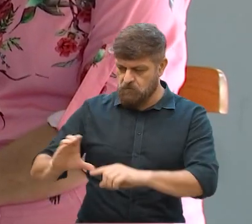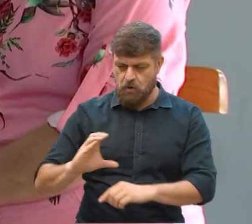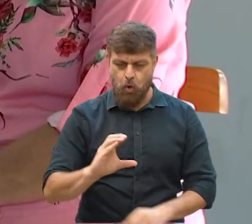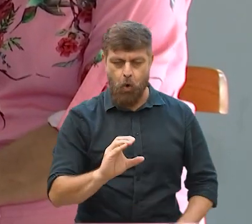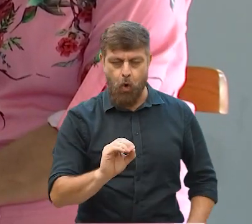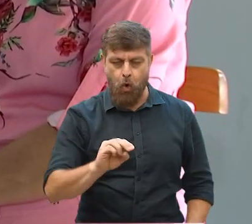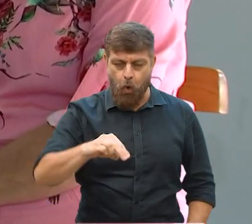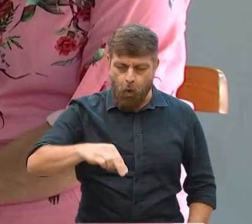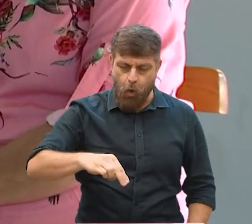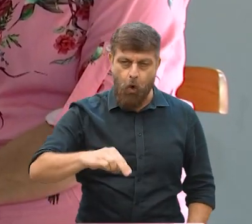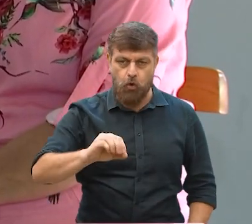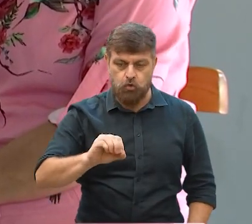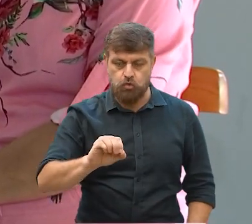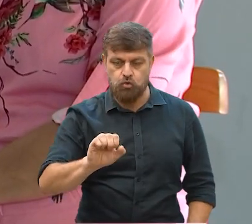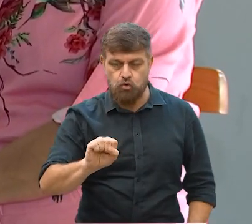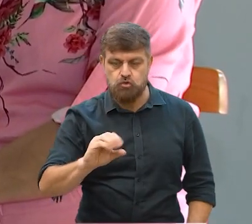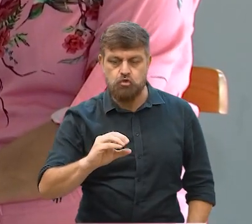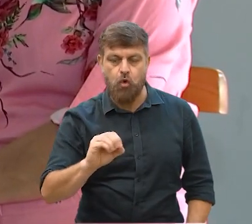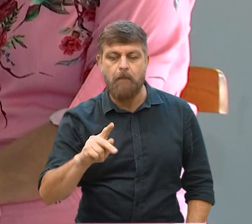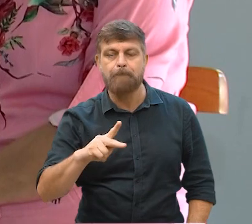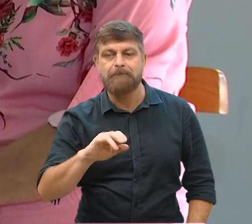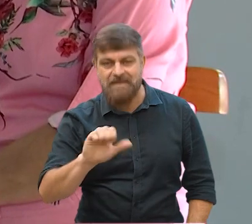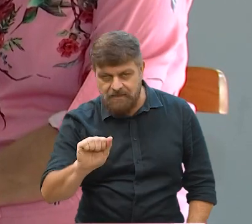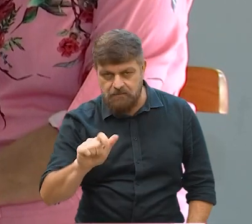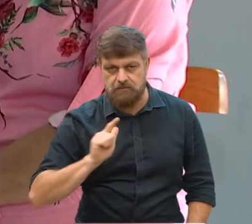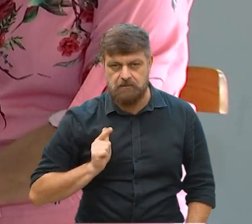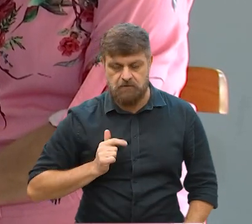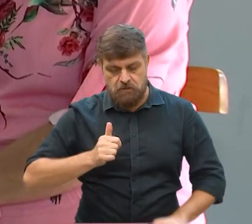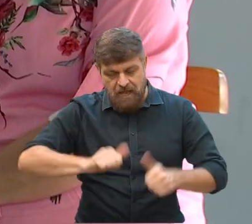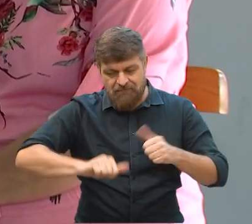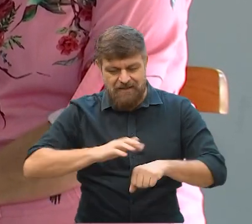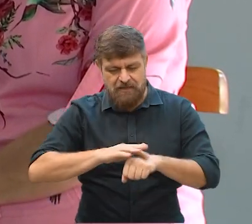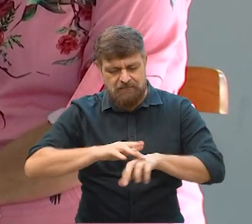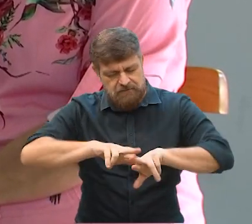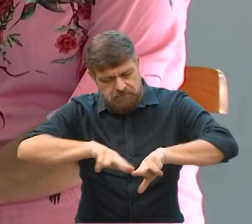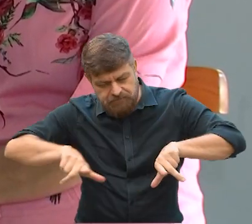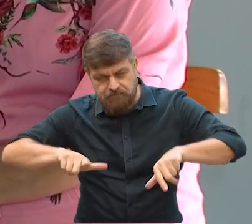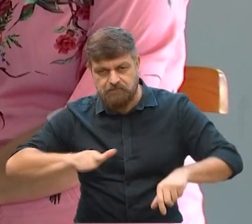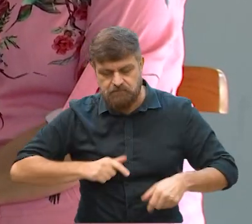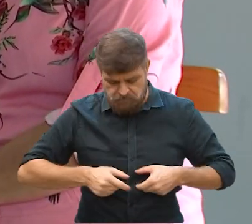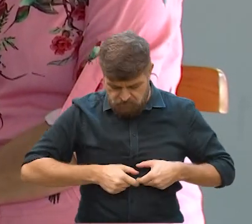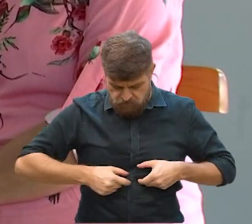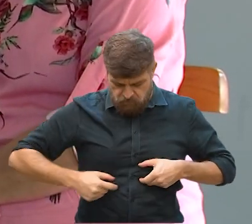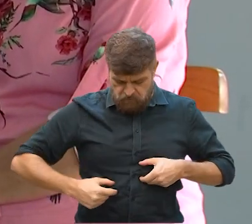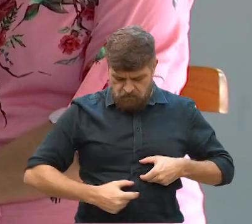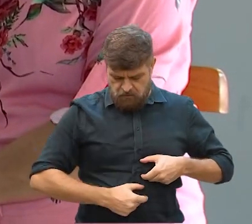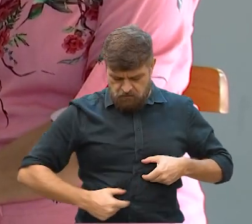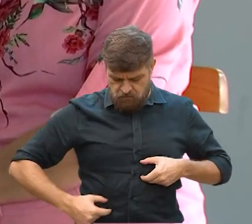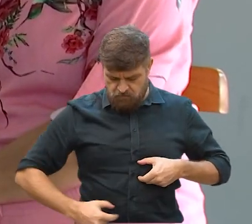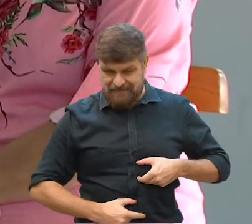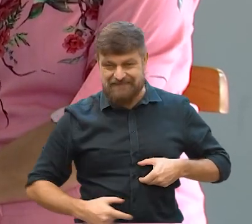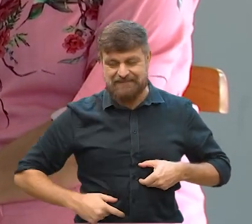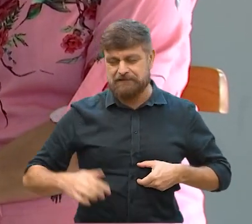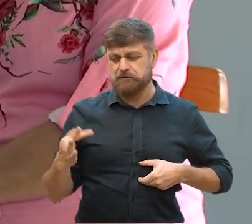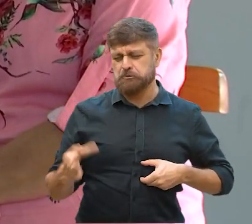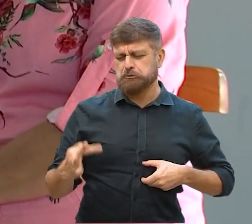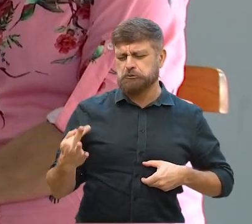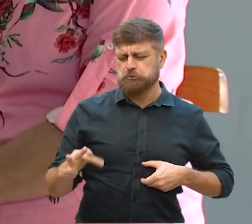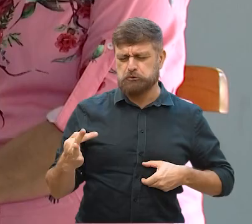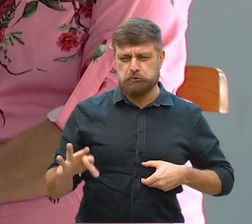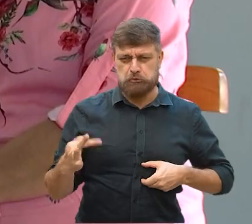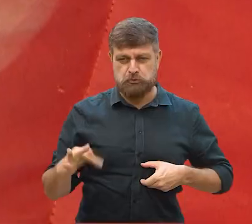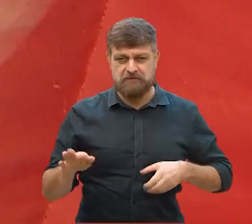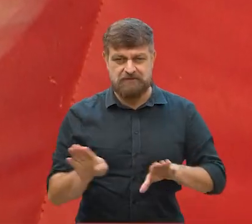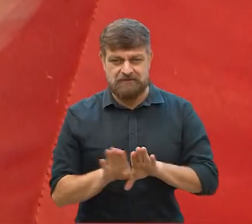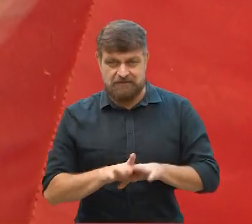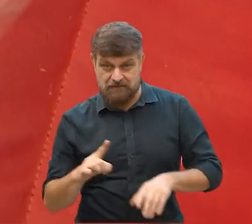a gente avalia todas as possíveis doenças. Então, retocolite ulcerativa é uma doença inflamatória do